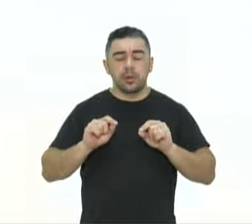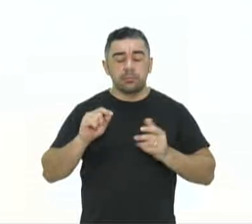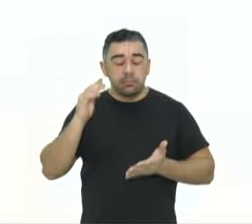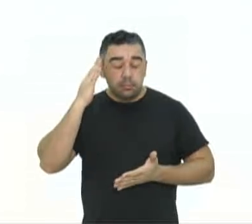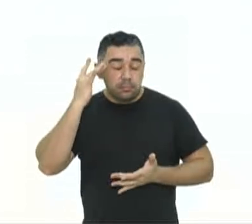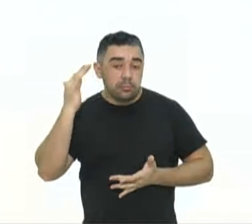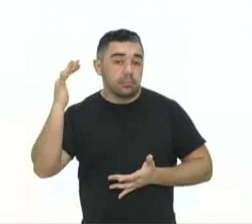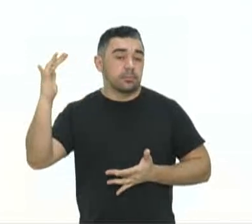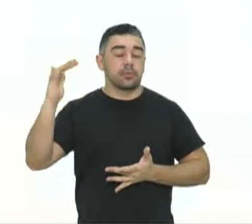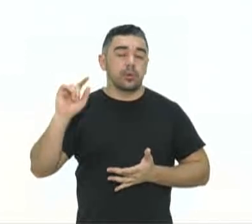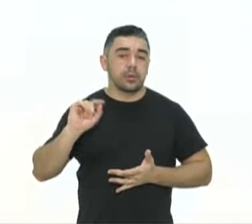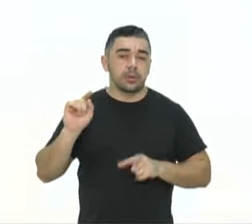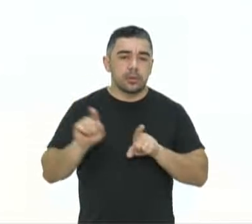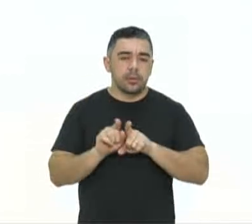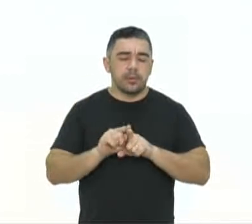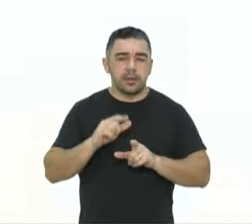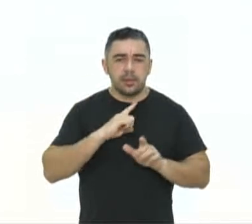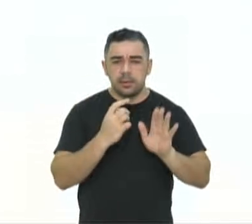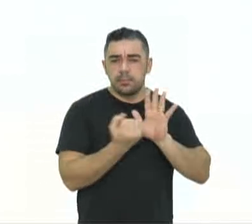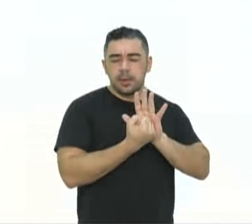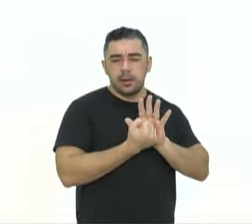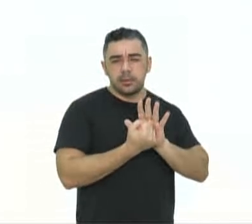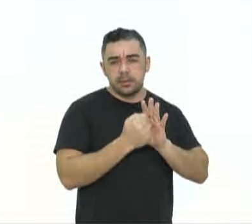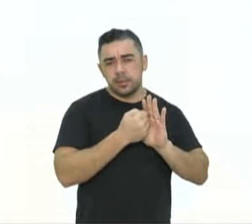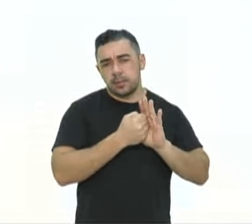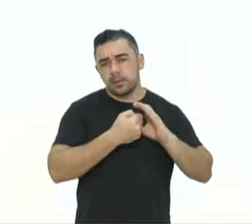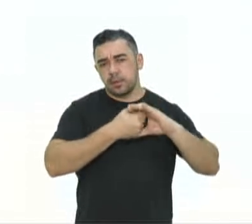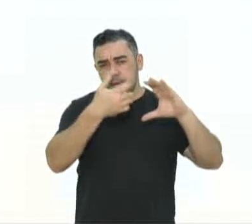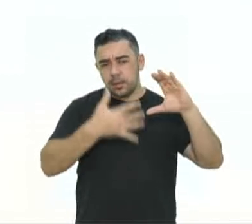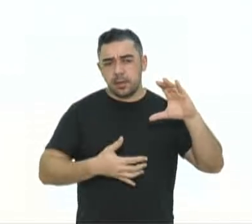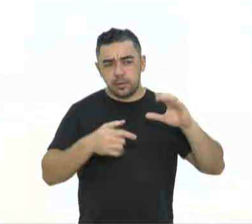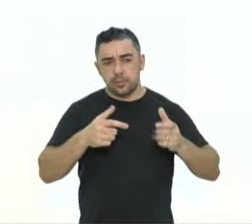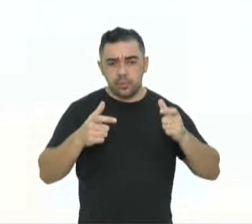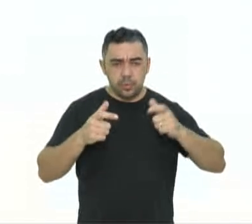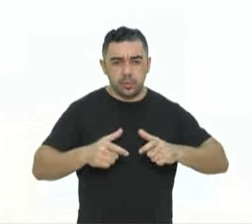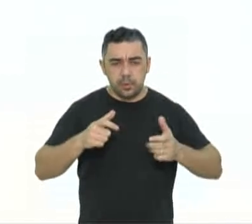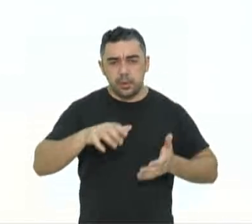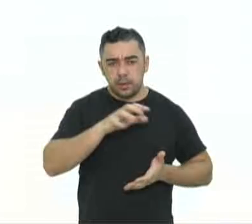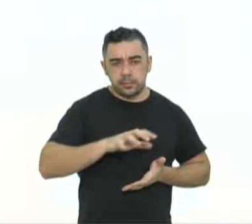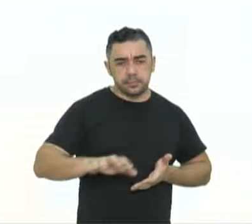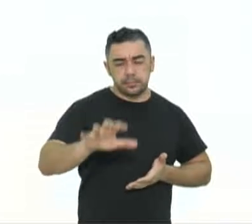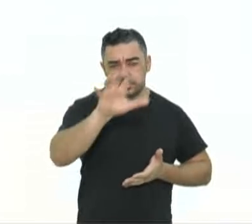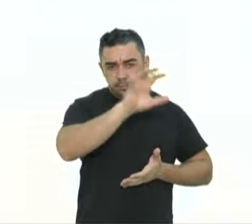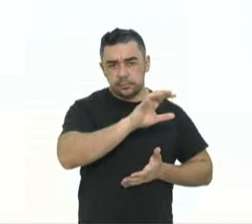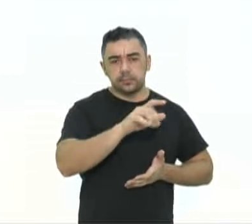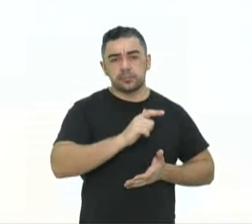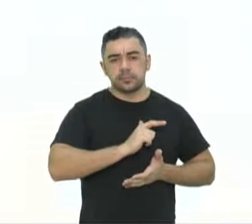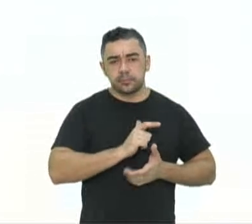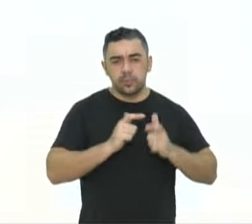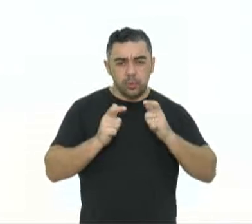empregando para isso signos visuais característicos da cultura regional dos locais